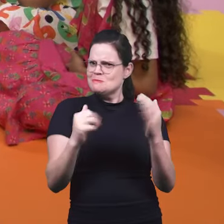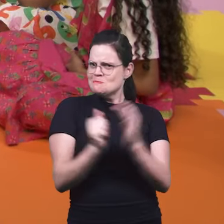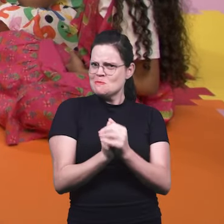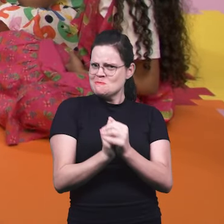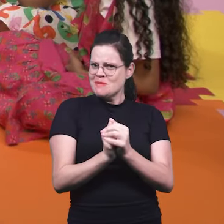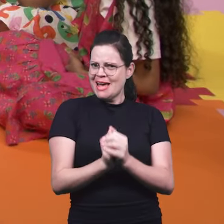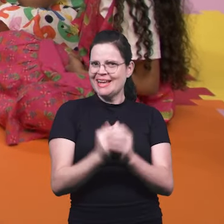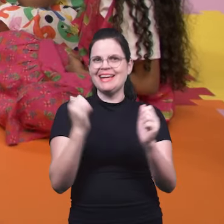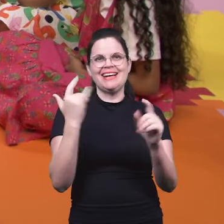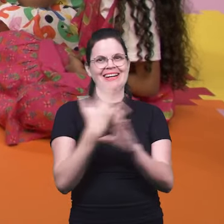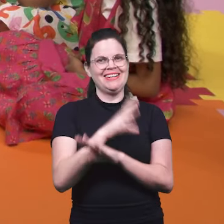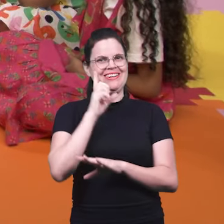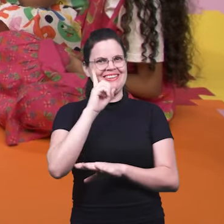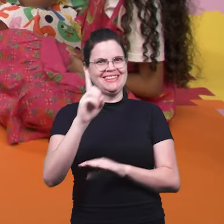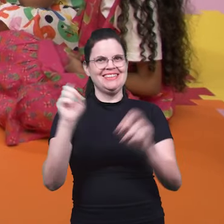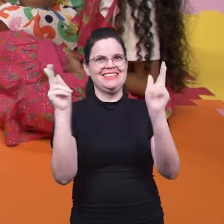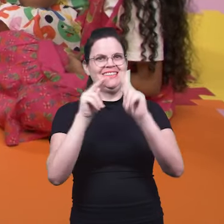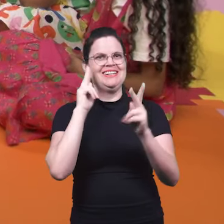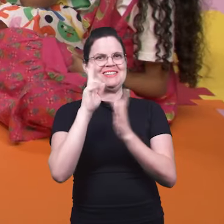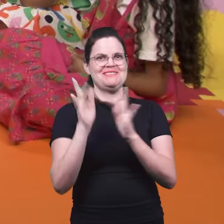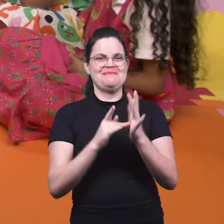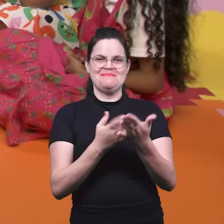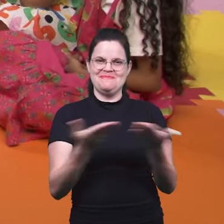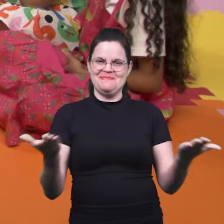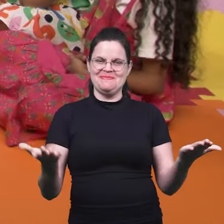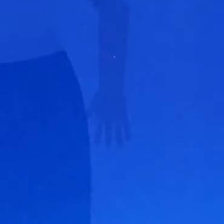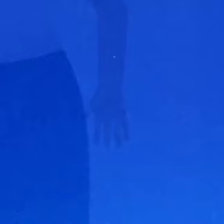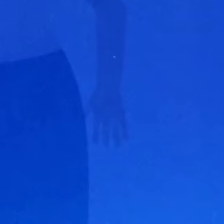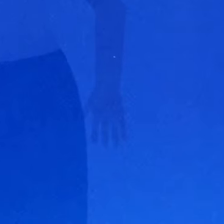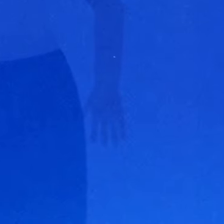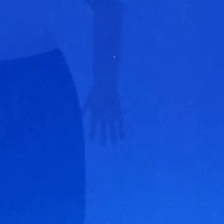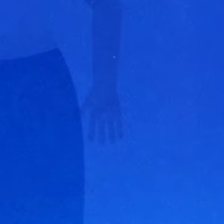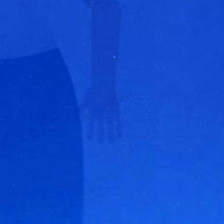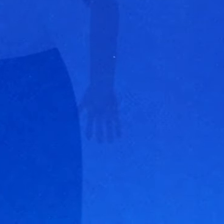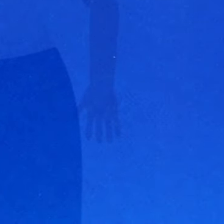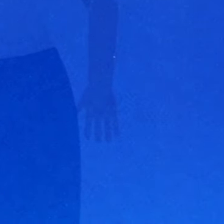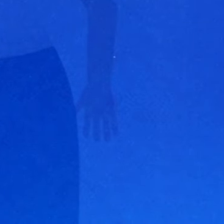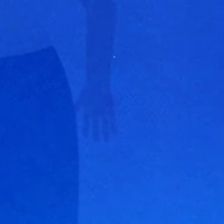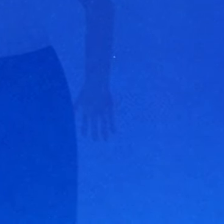né Amém glória a Deus né A paz do Senhor